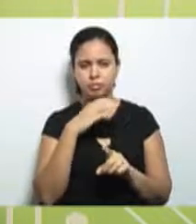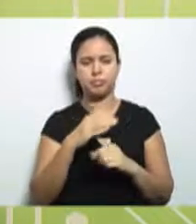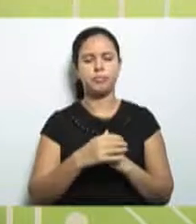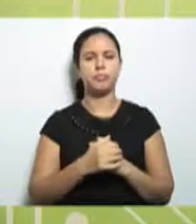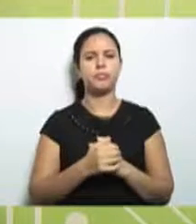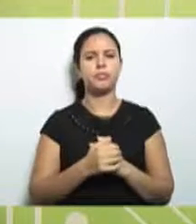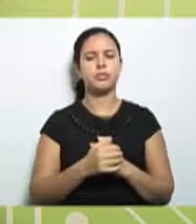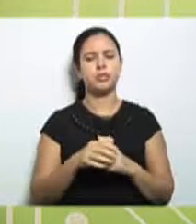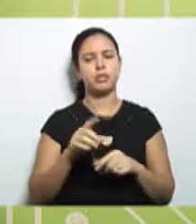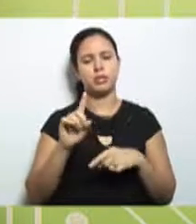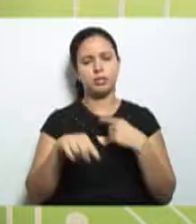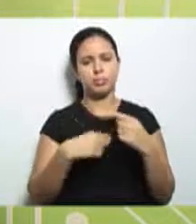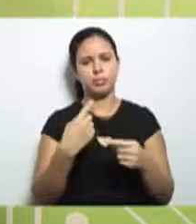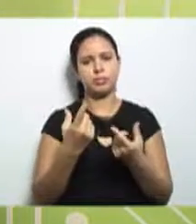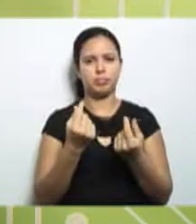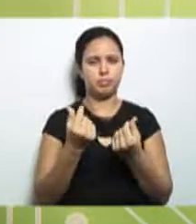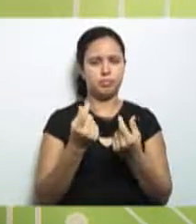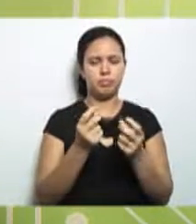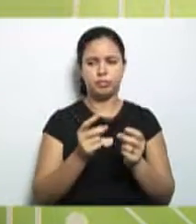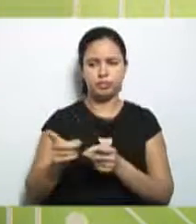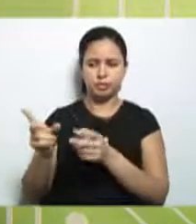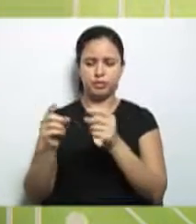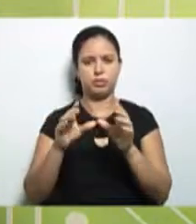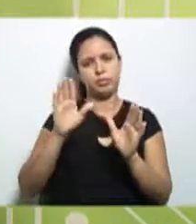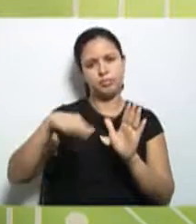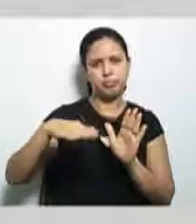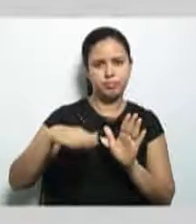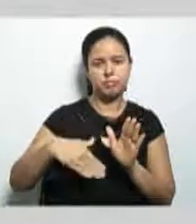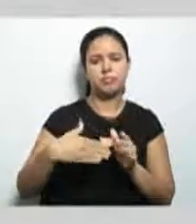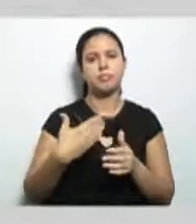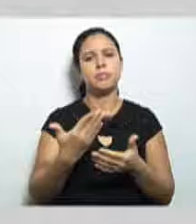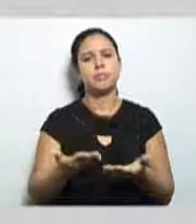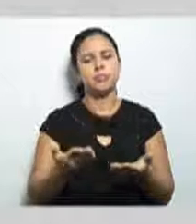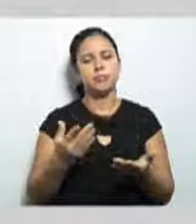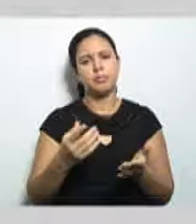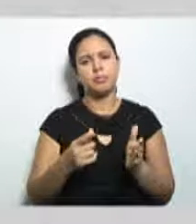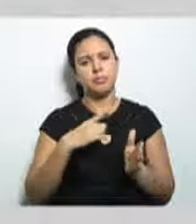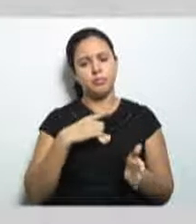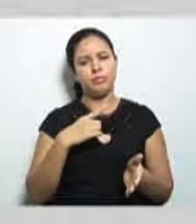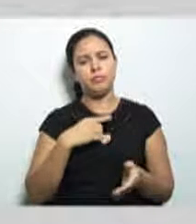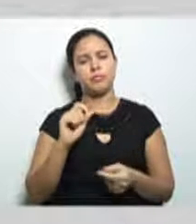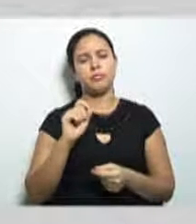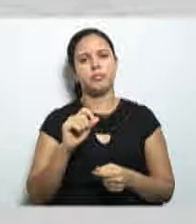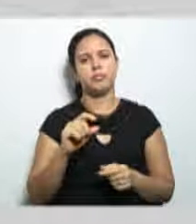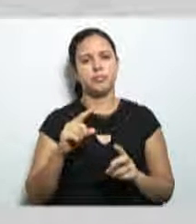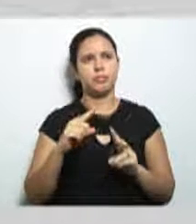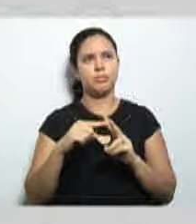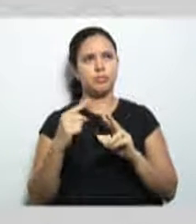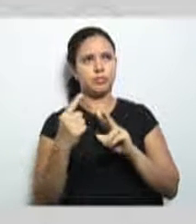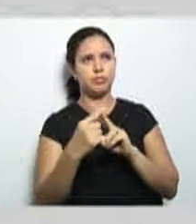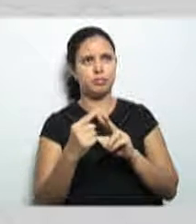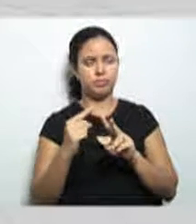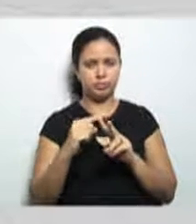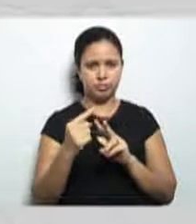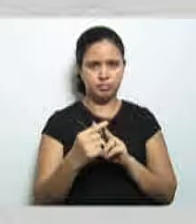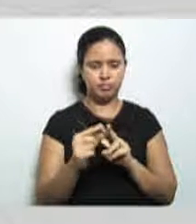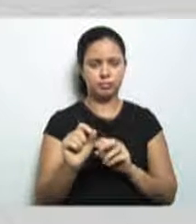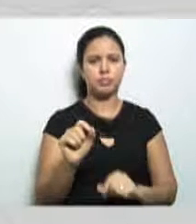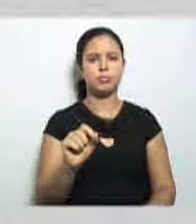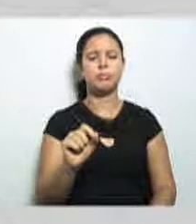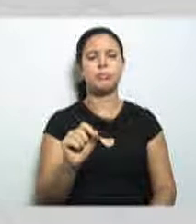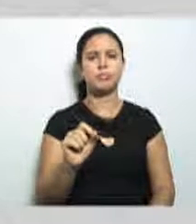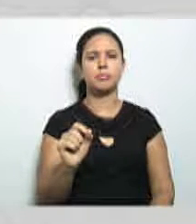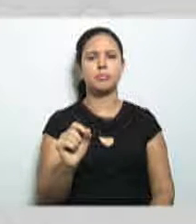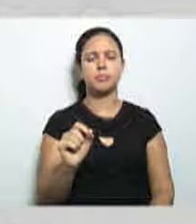pôde baratear o produto dele, né? E aí a gente tem o Taylorismo e o Fordismo, que